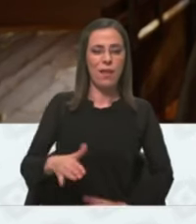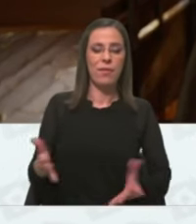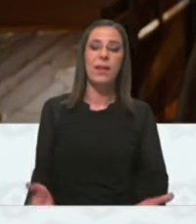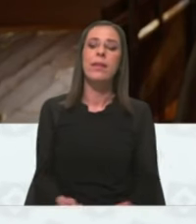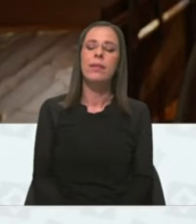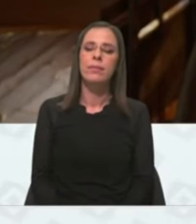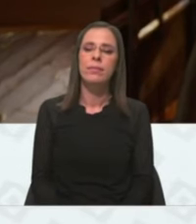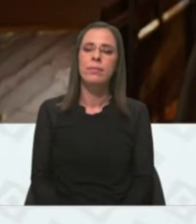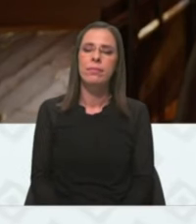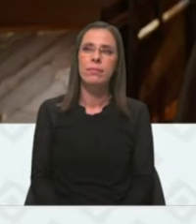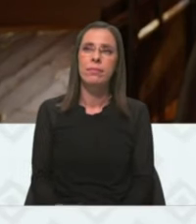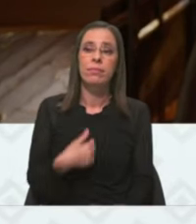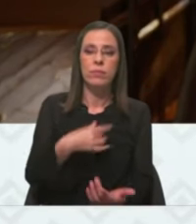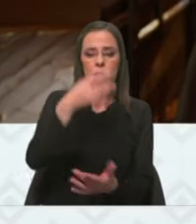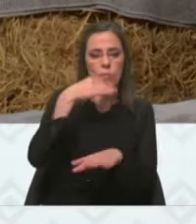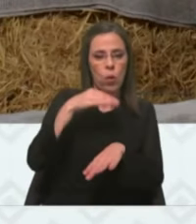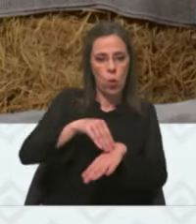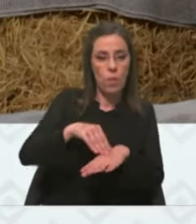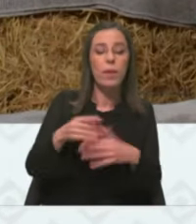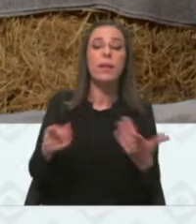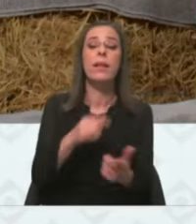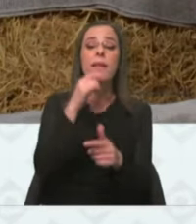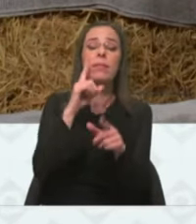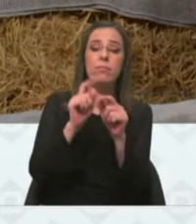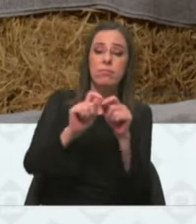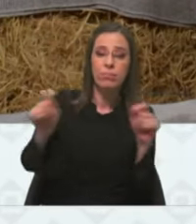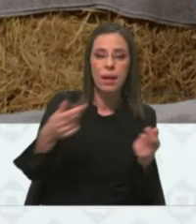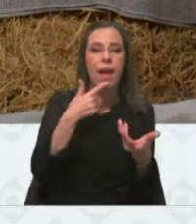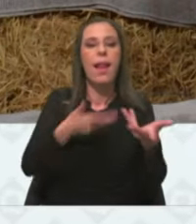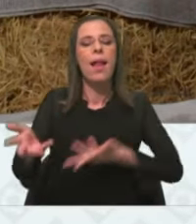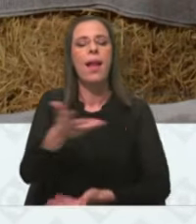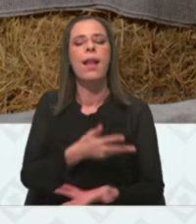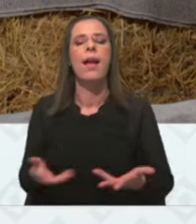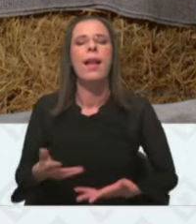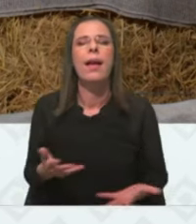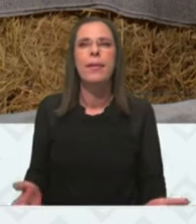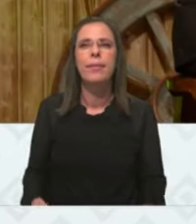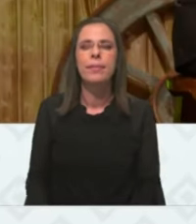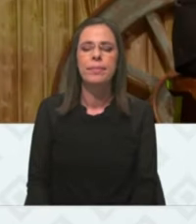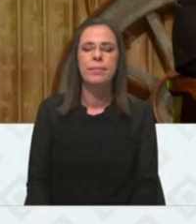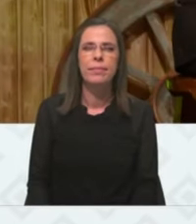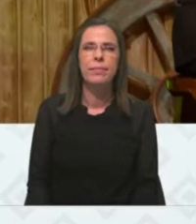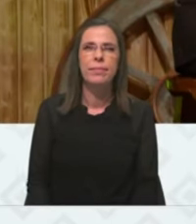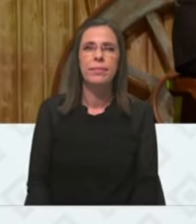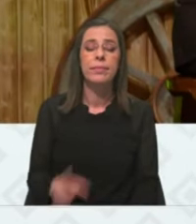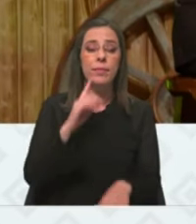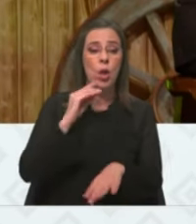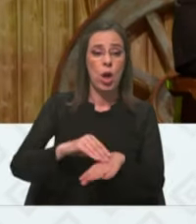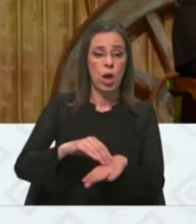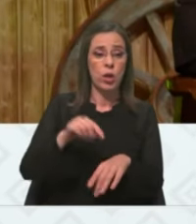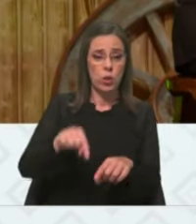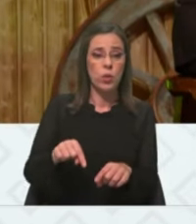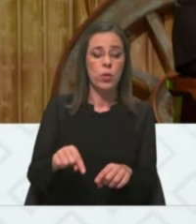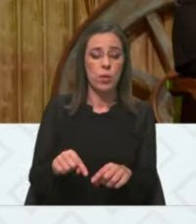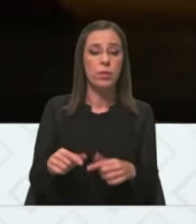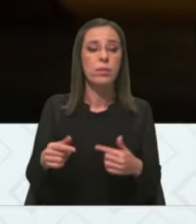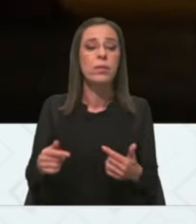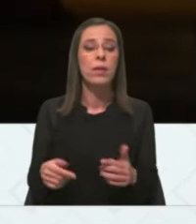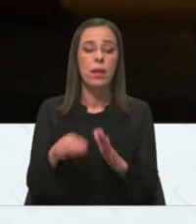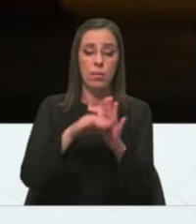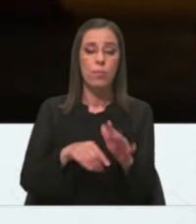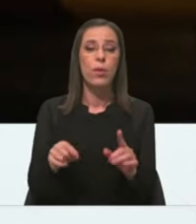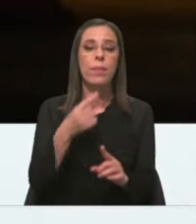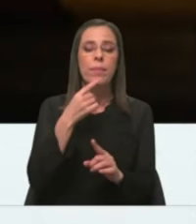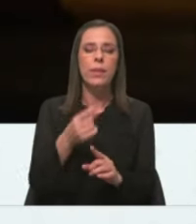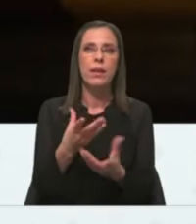Não sei, nós temos comentado aqui, claro, vamos seguindo e vamos falando. E as comentadoras aqui do